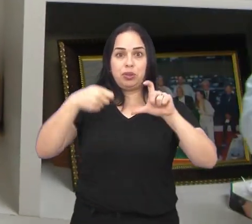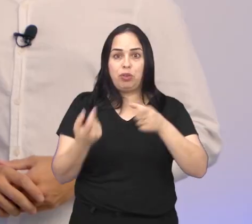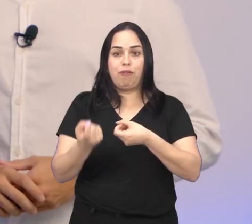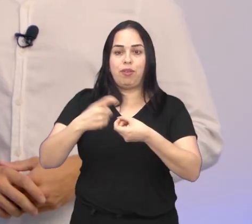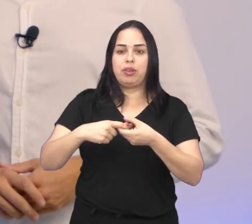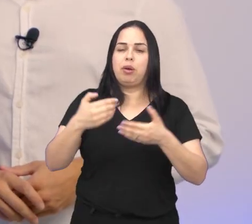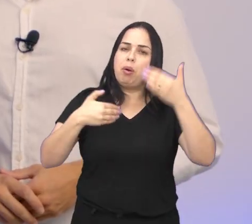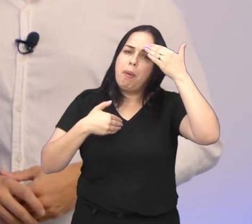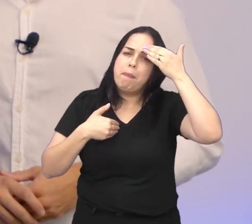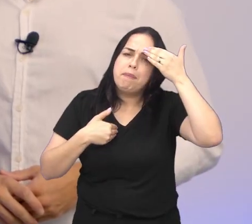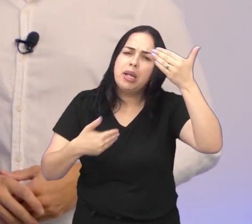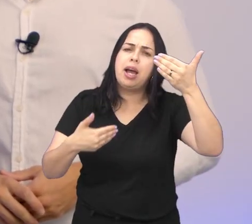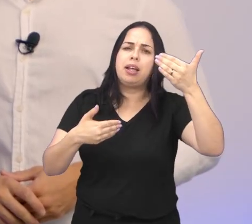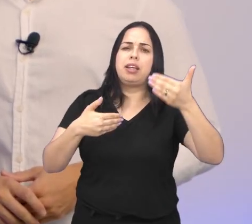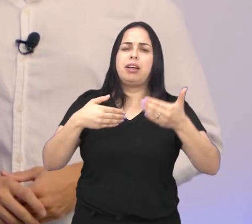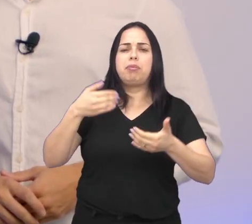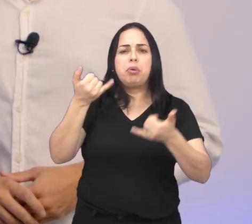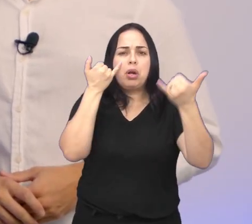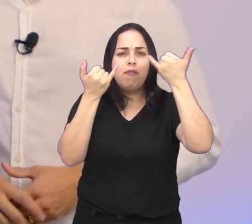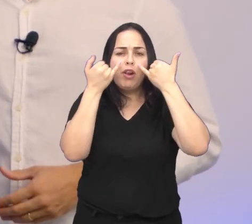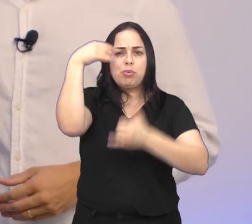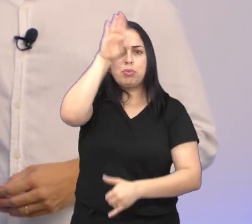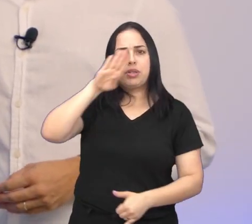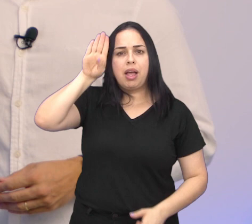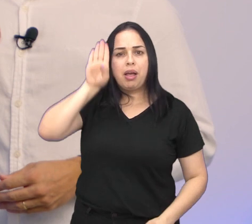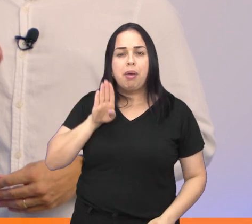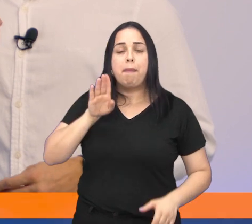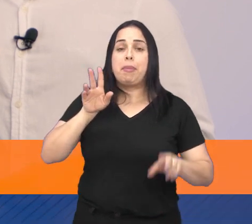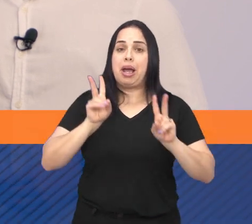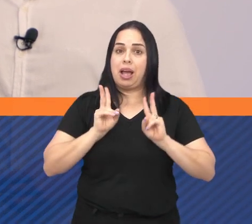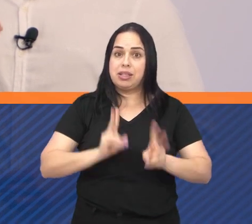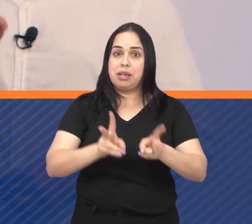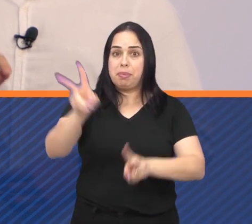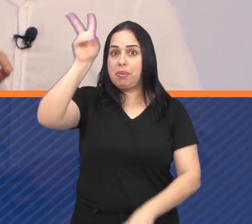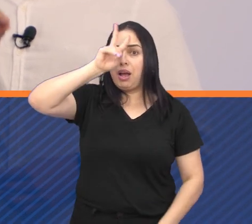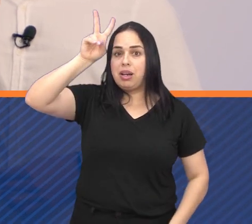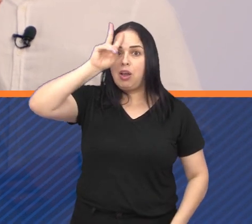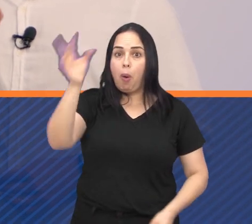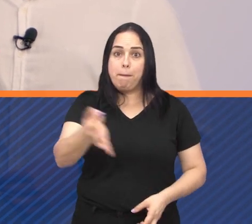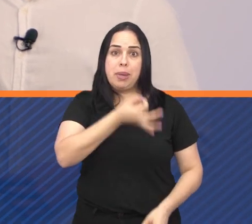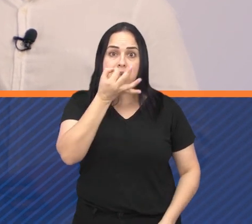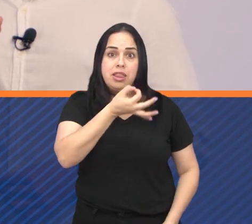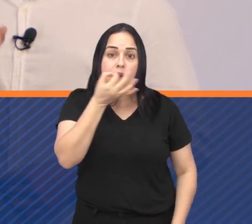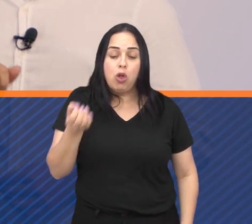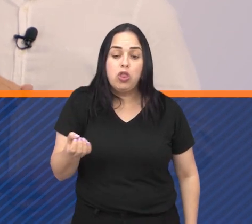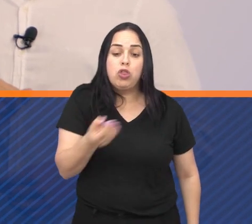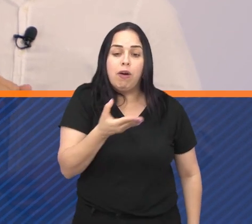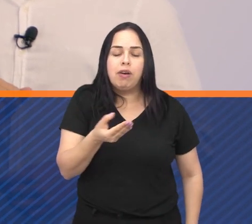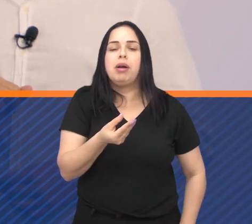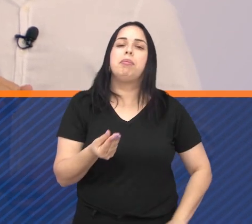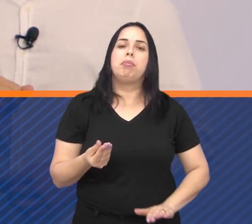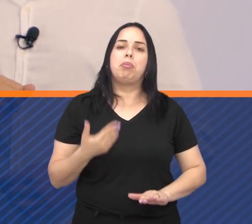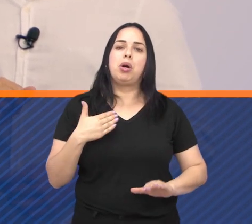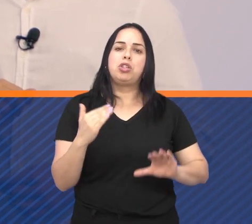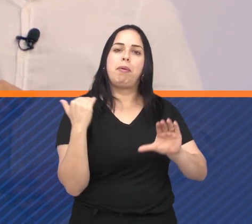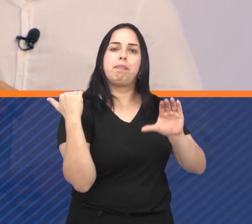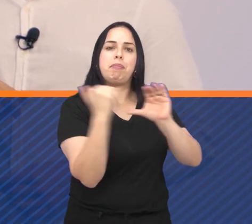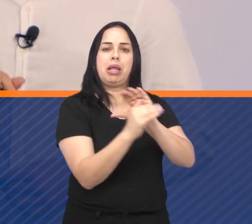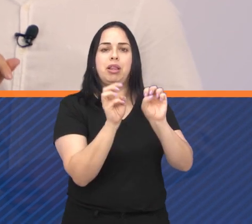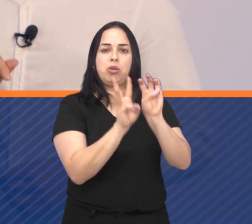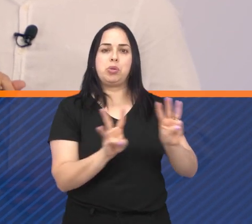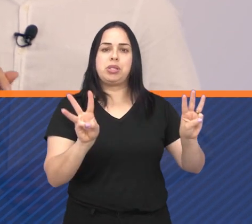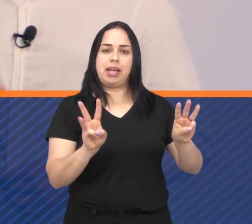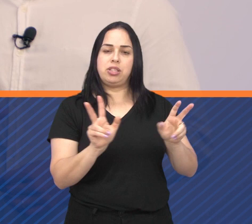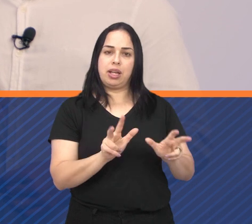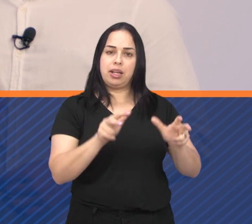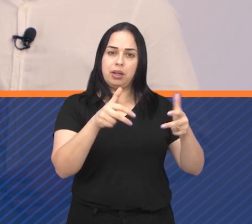estúdio. Muito obrigado pelas informações, Fran. Então, para reforçar, novas sugestões para a LOA podem ser encaminhadas